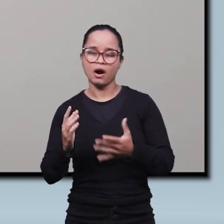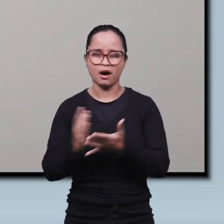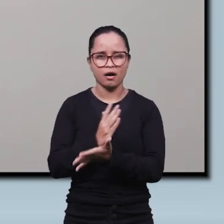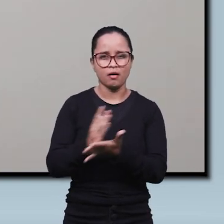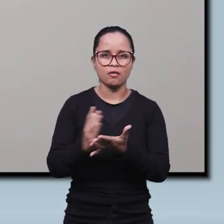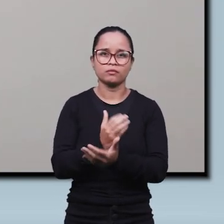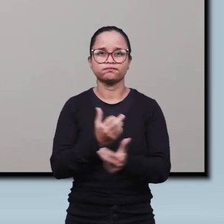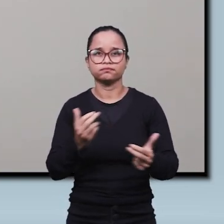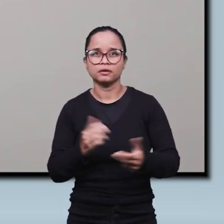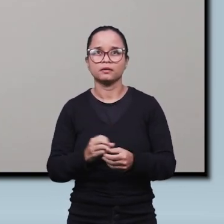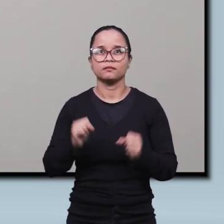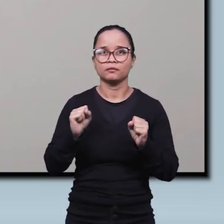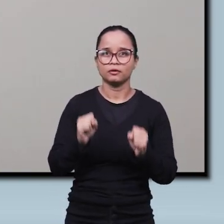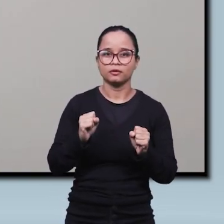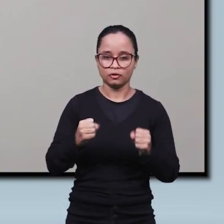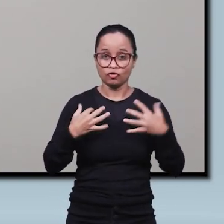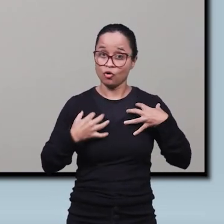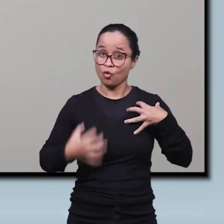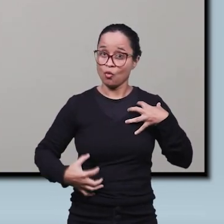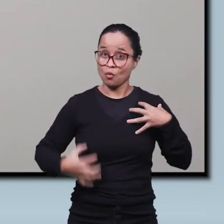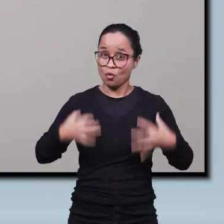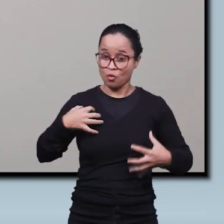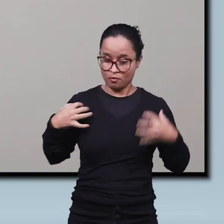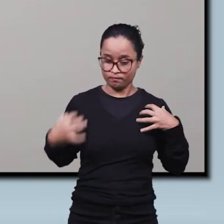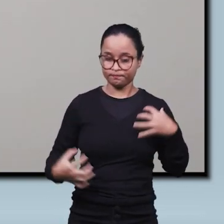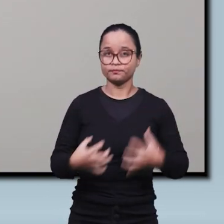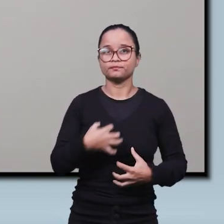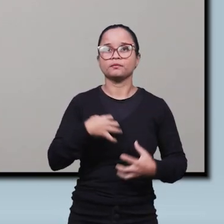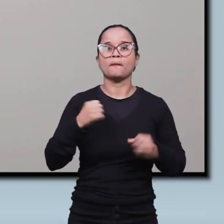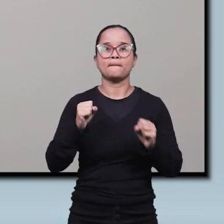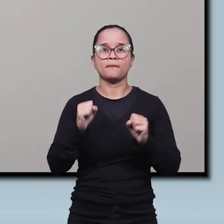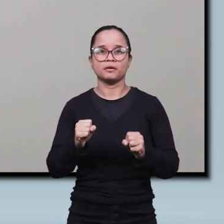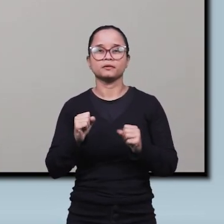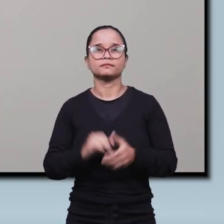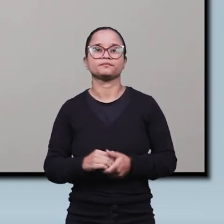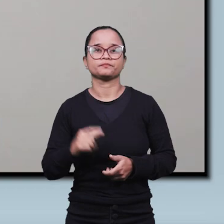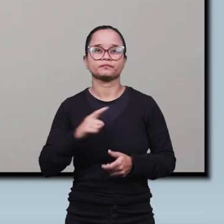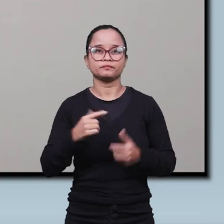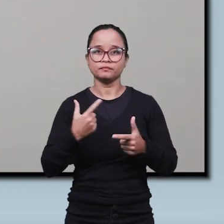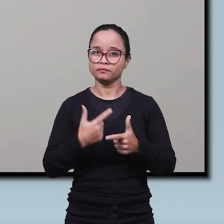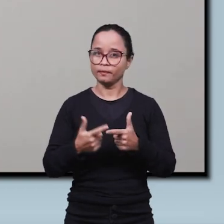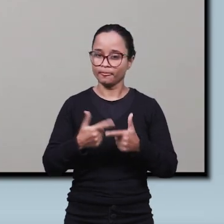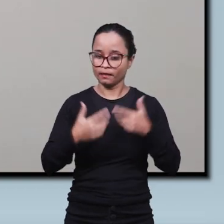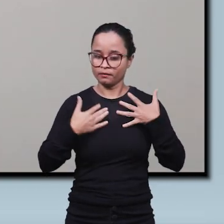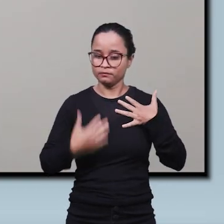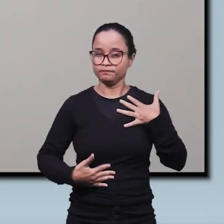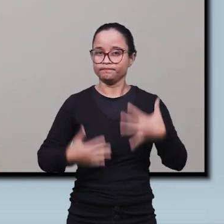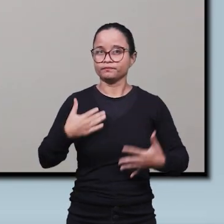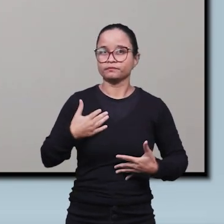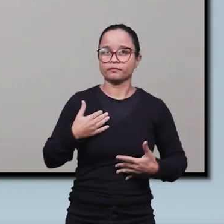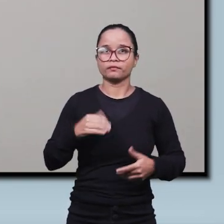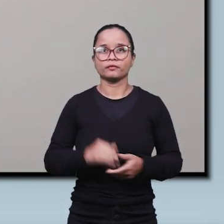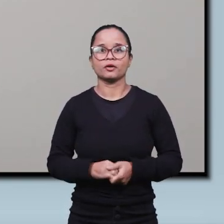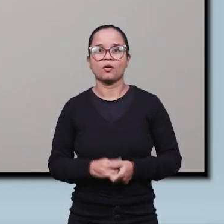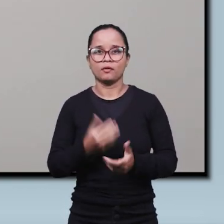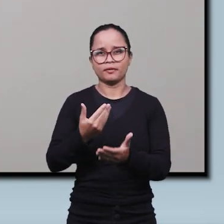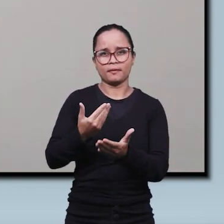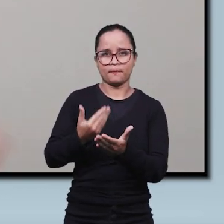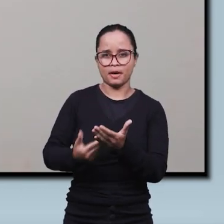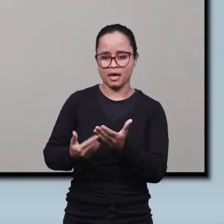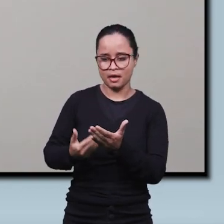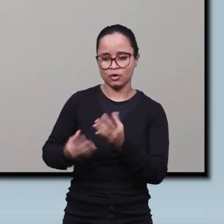podendo ser também metade do corpo, tendo comprometimento físico, ou perda da